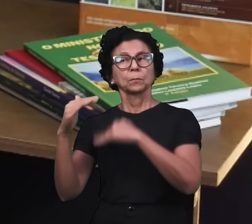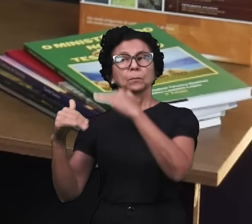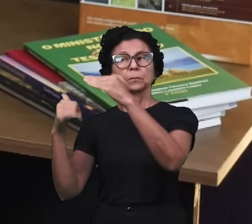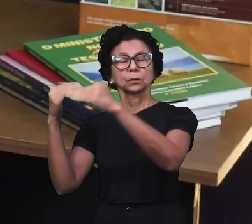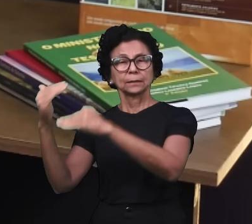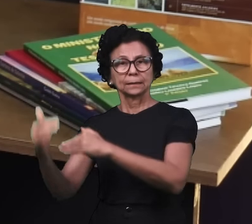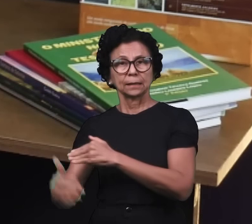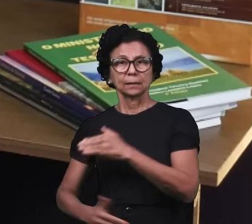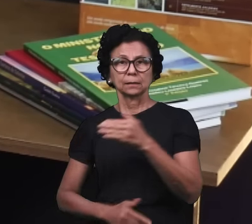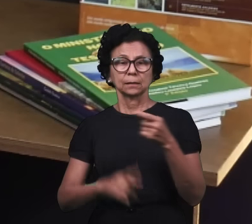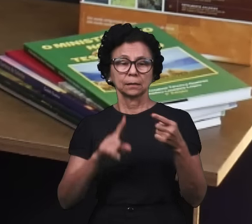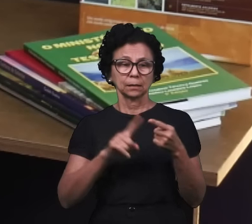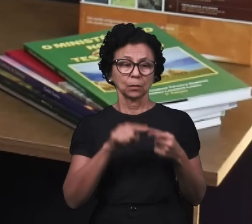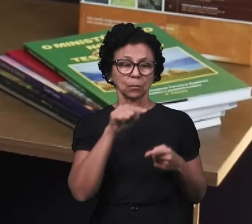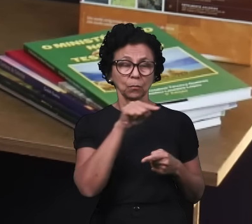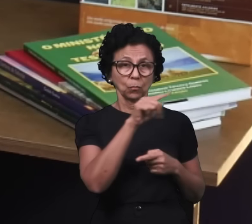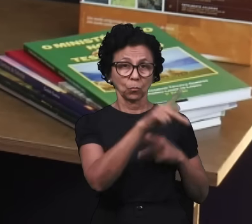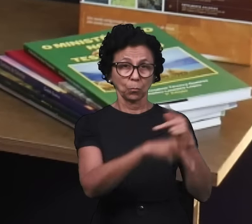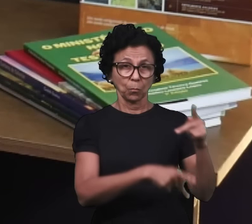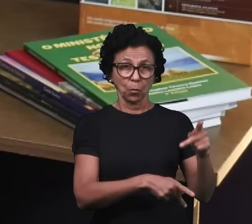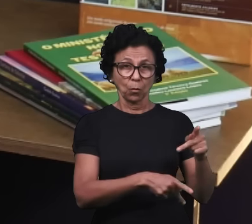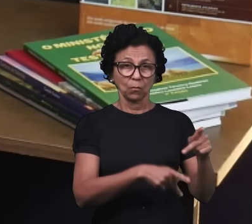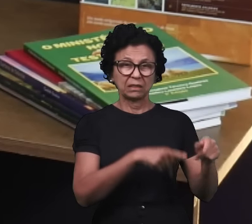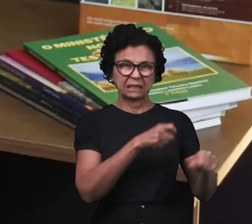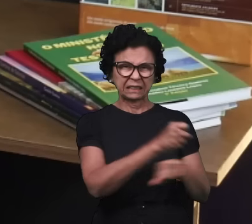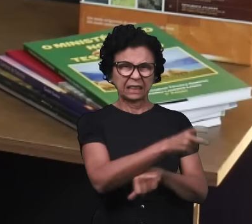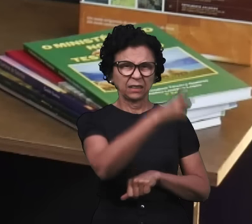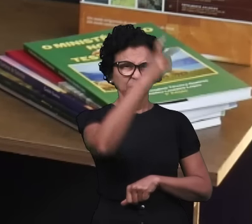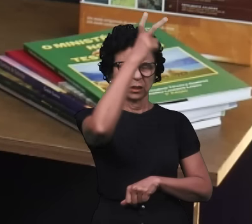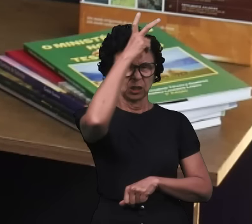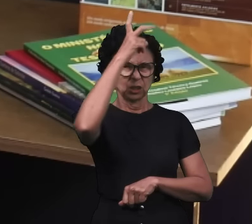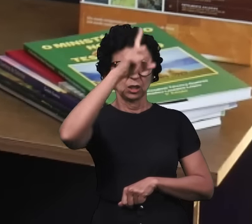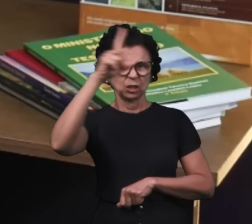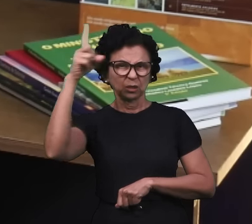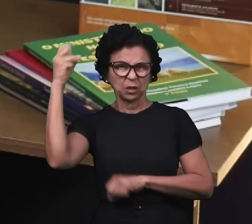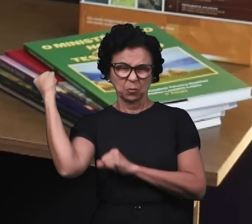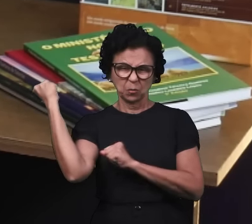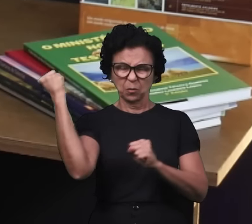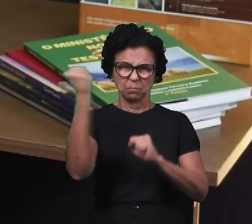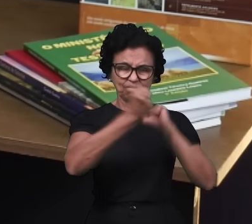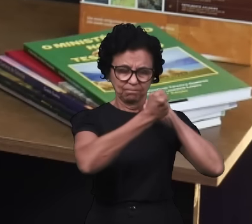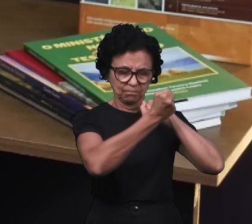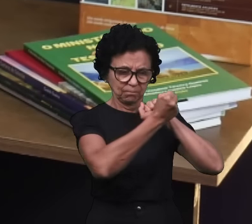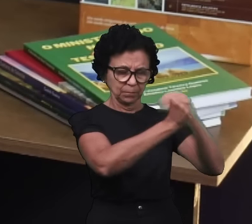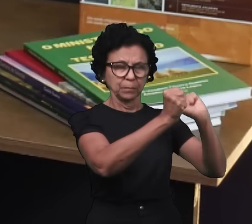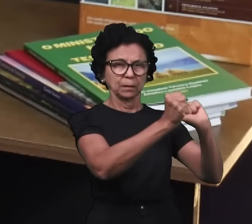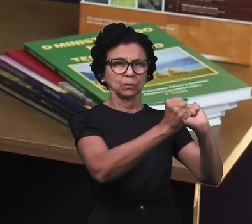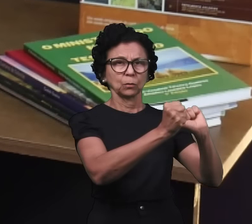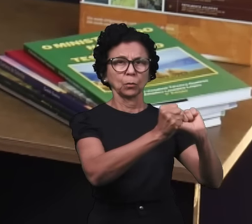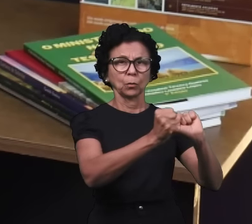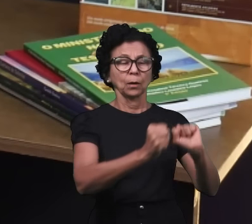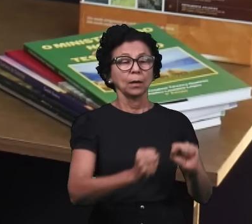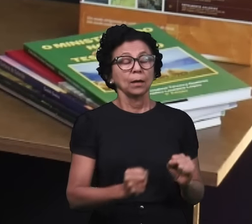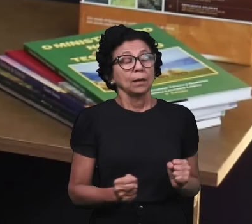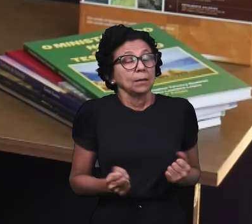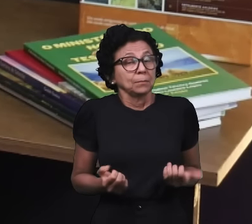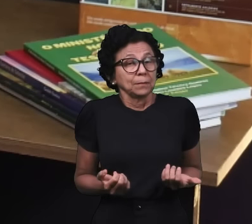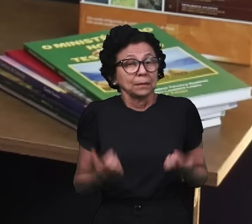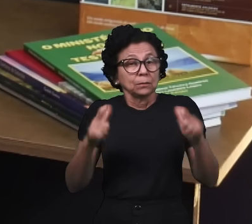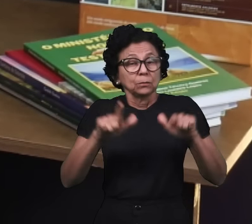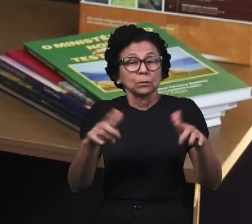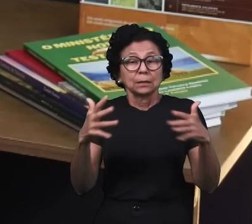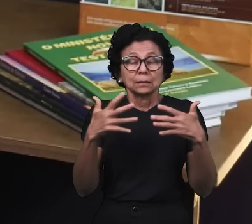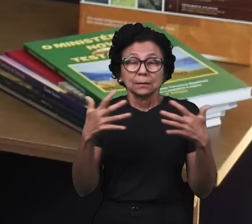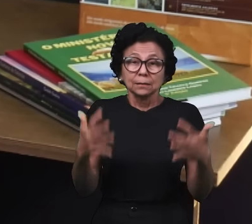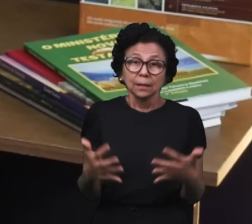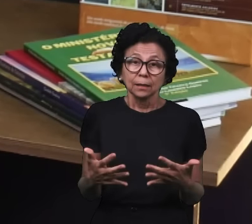retirados, arrancados do Egito com mão forte, e agora havia um processo, porque eles precisavam ter uma intimidade com